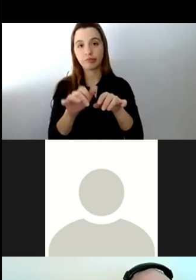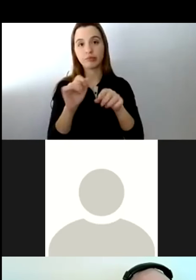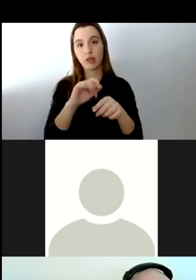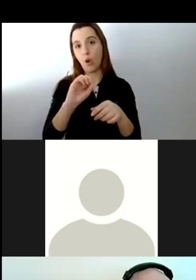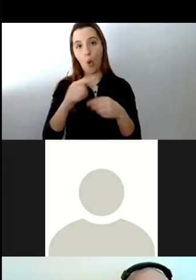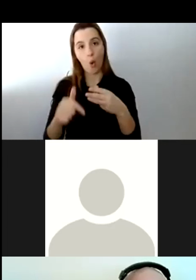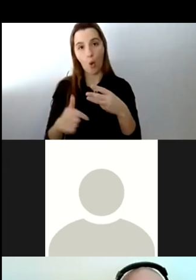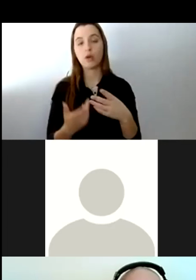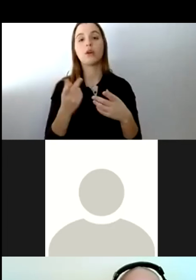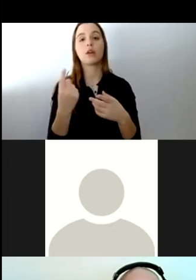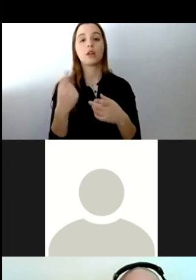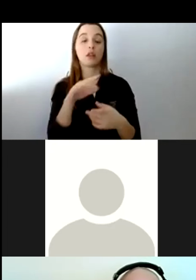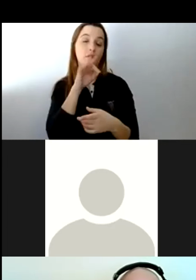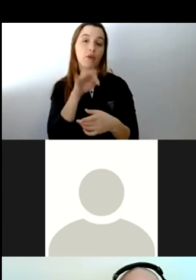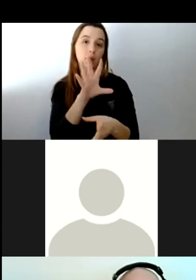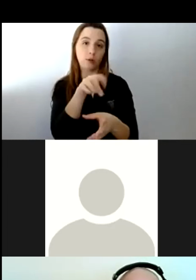agregado familiar.